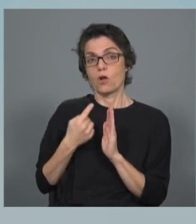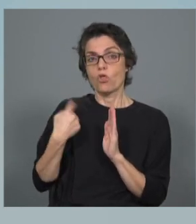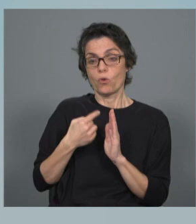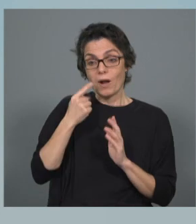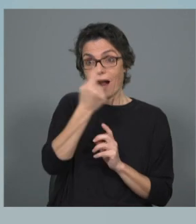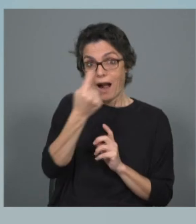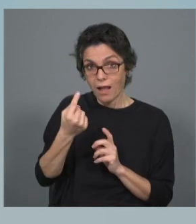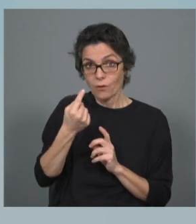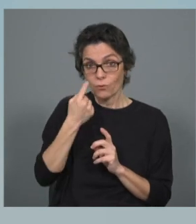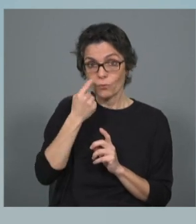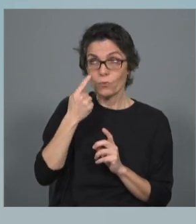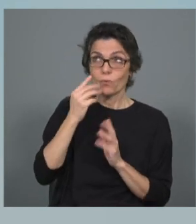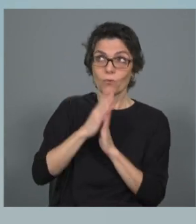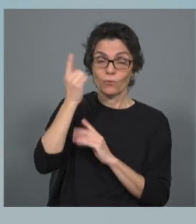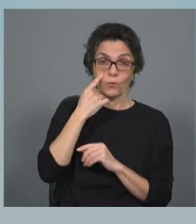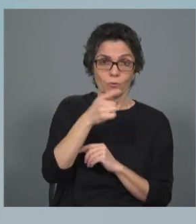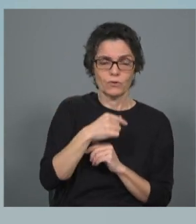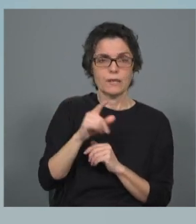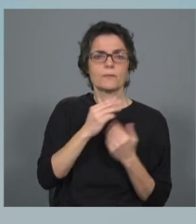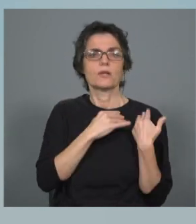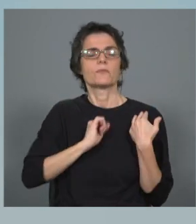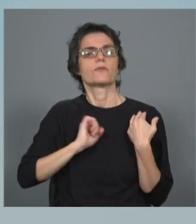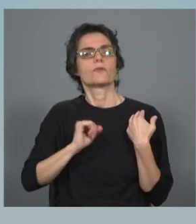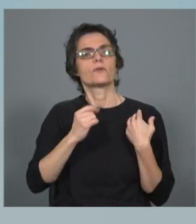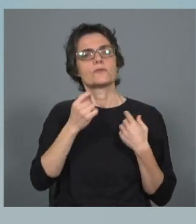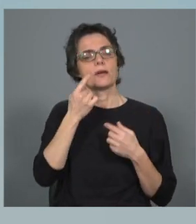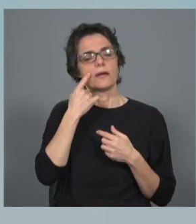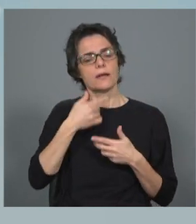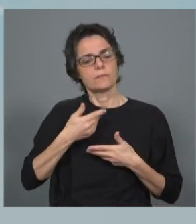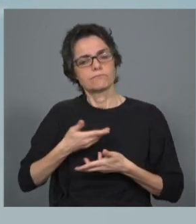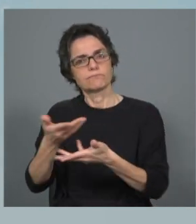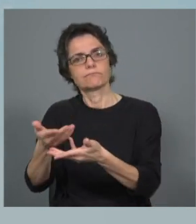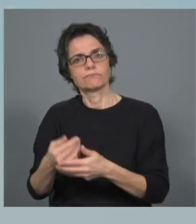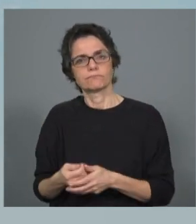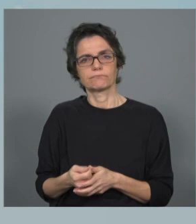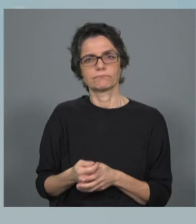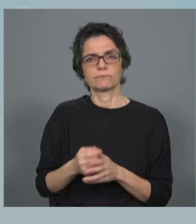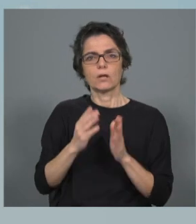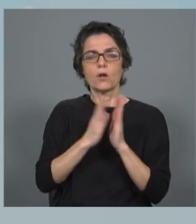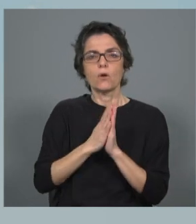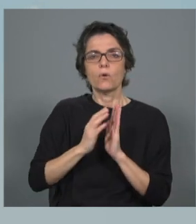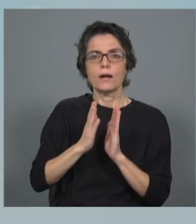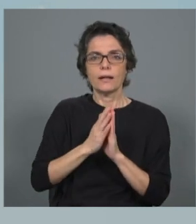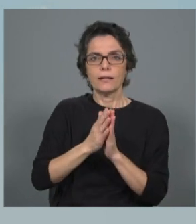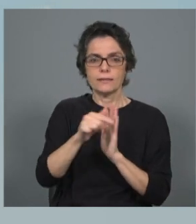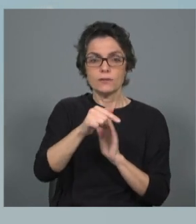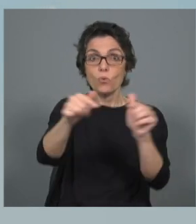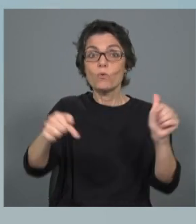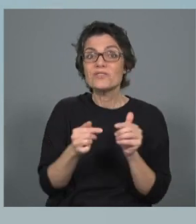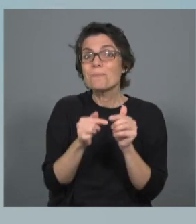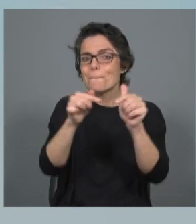temos também essa responsabilidade de nos dar a conhecer, mas que a Igreja é o lugar onde Deus nos conhece pelo nome, onde sabe quem nós somos. E falávamos da